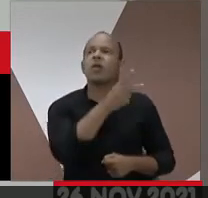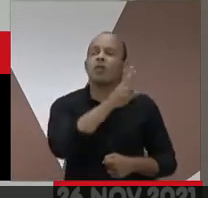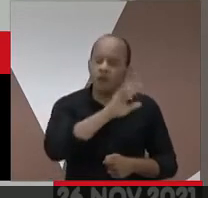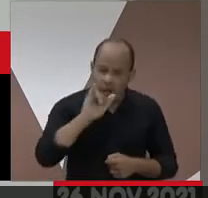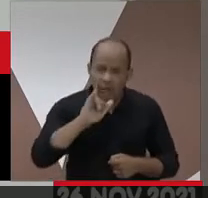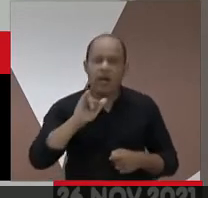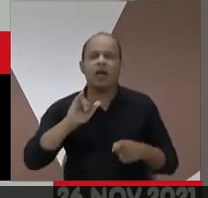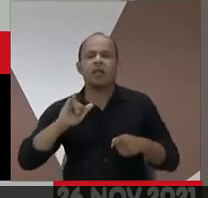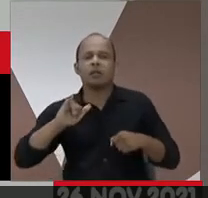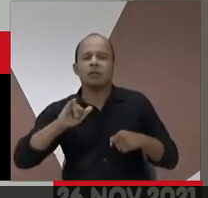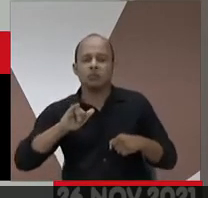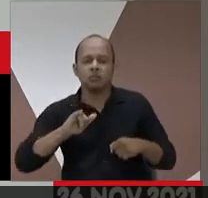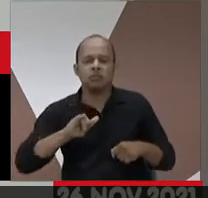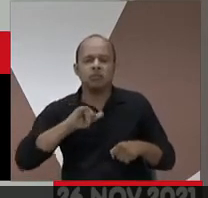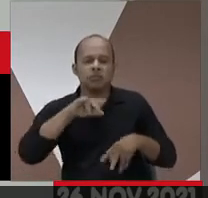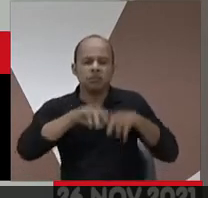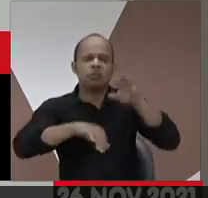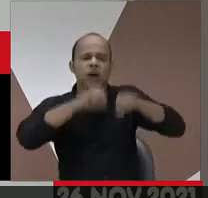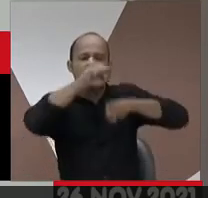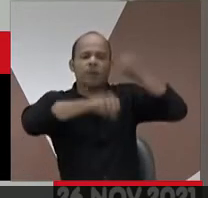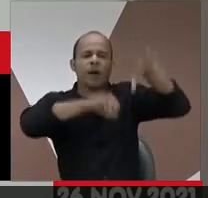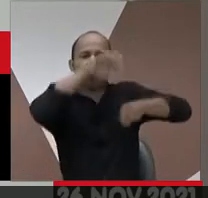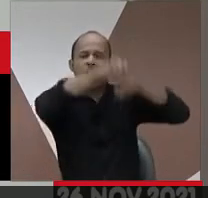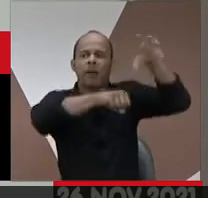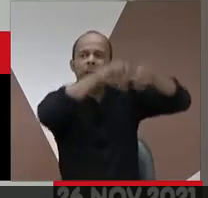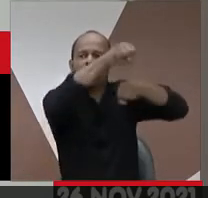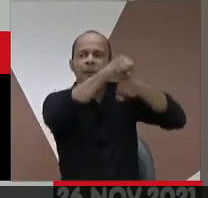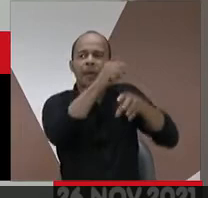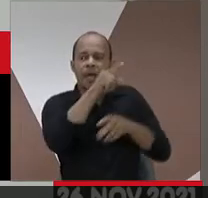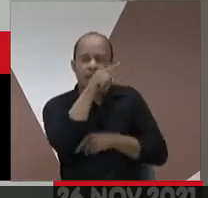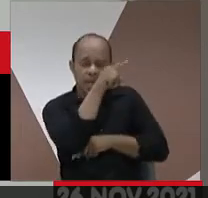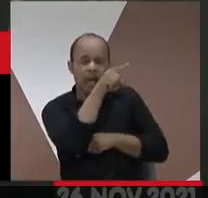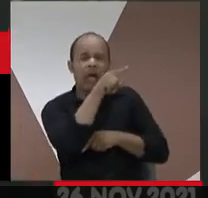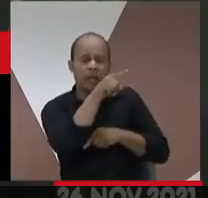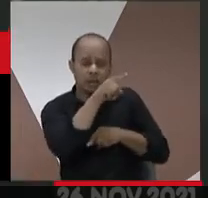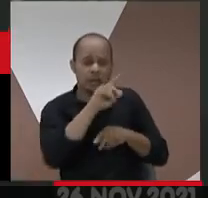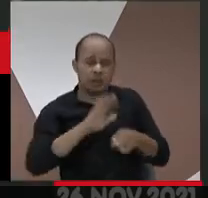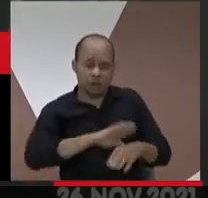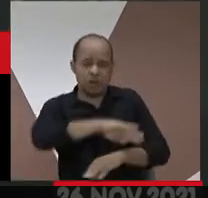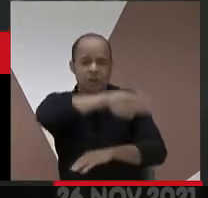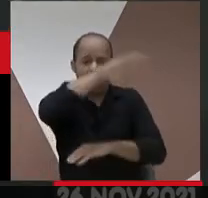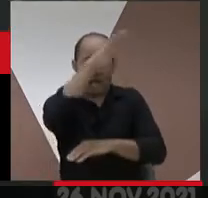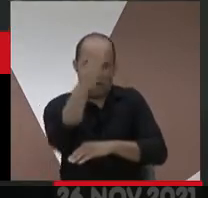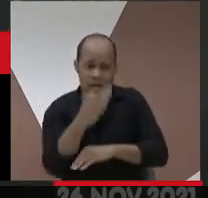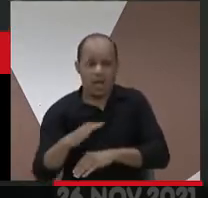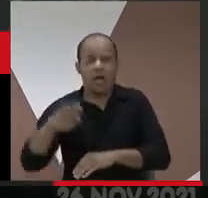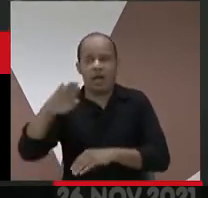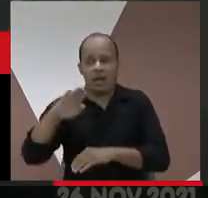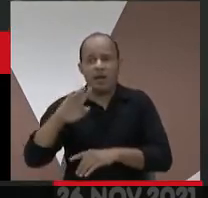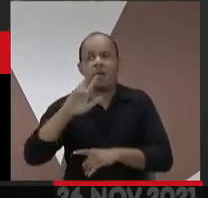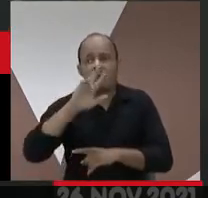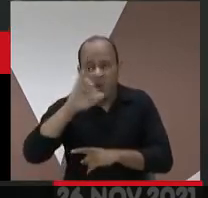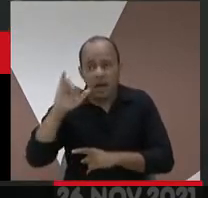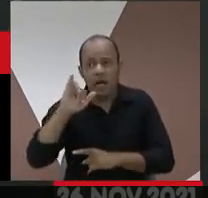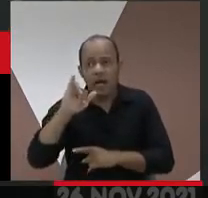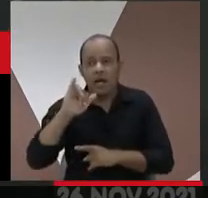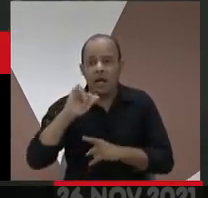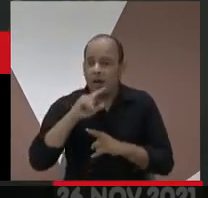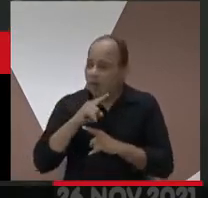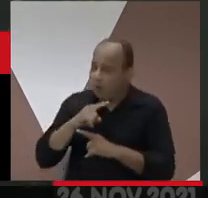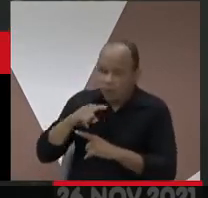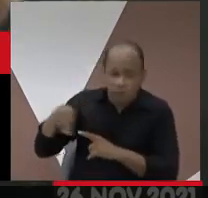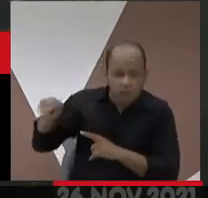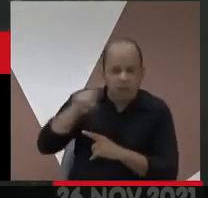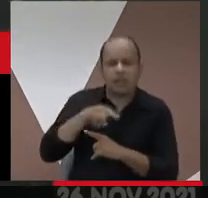serras e vamos resistir nas trincheiras, metaforicamente falando, secretário. Mas vocês não vão passar o